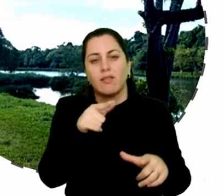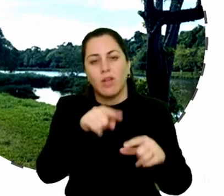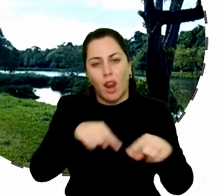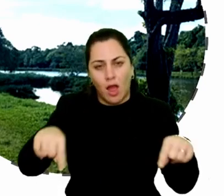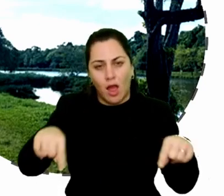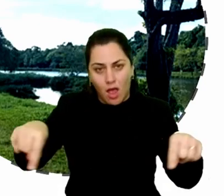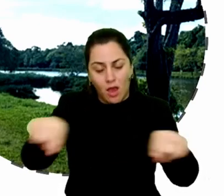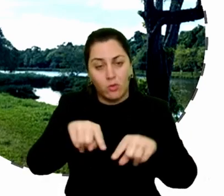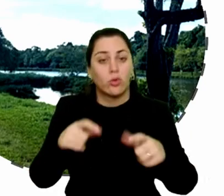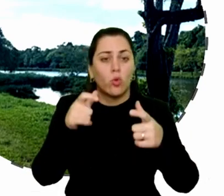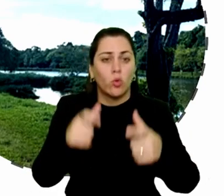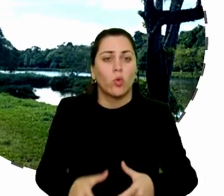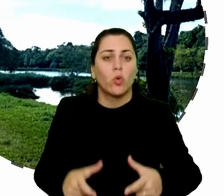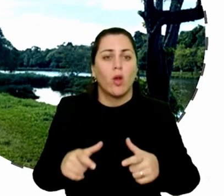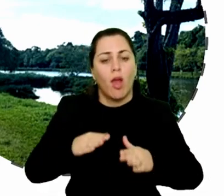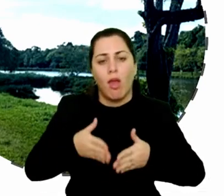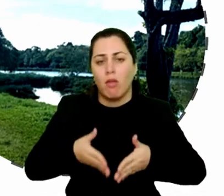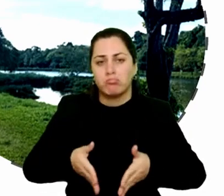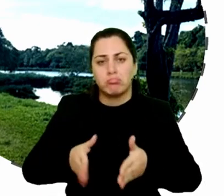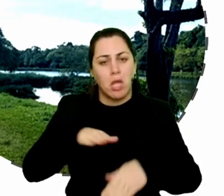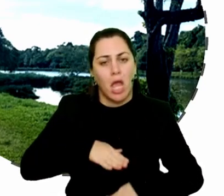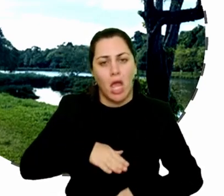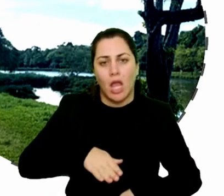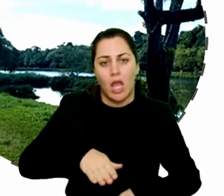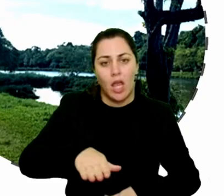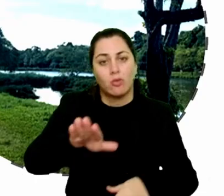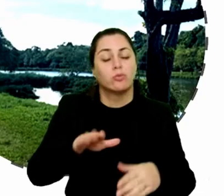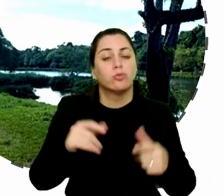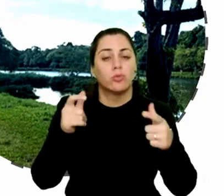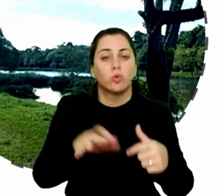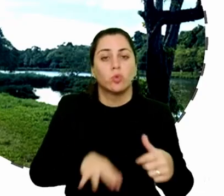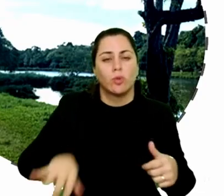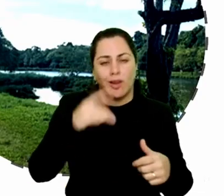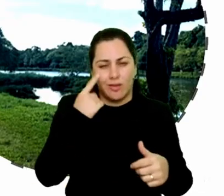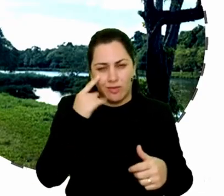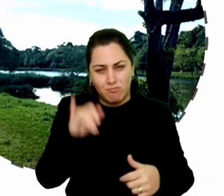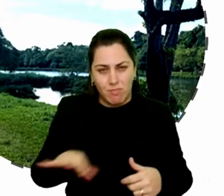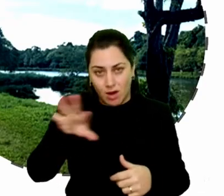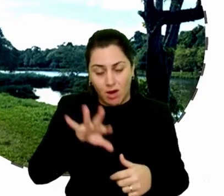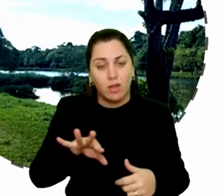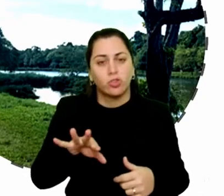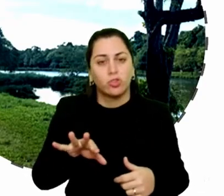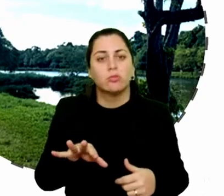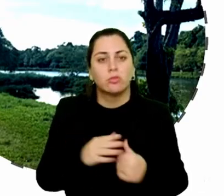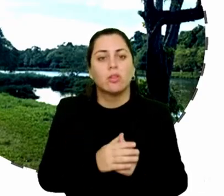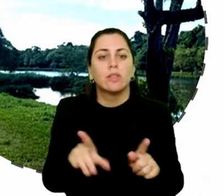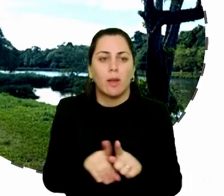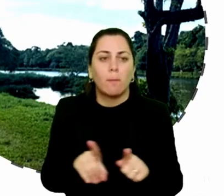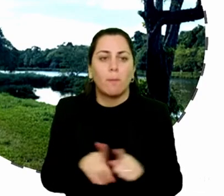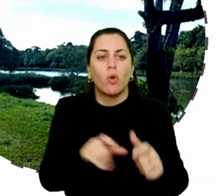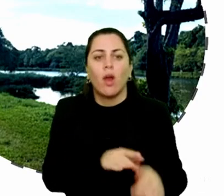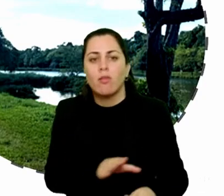que o percurso é um percurso bem retilíneo e o parque ele possui uma inclinação bem acentuada.